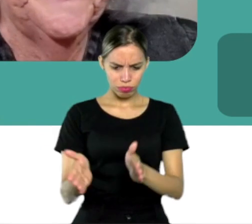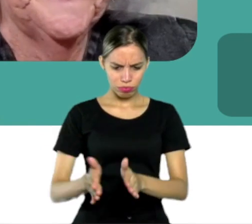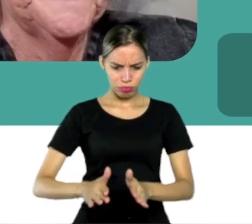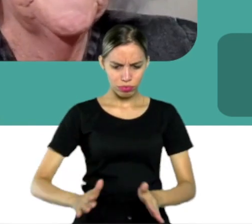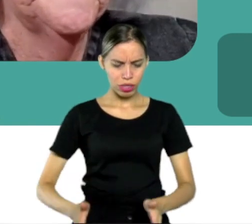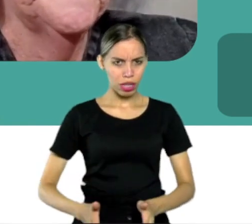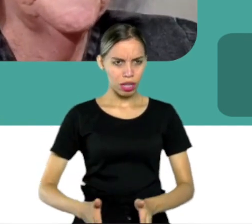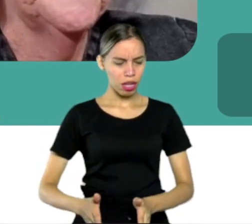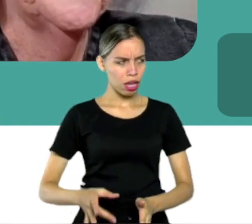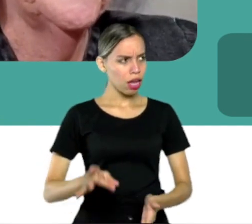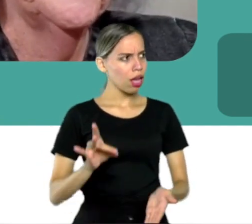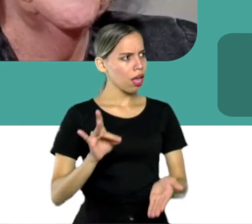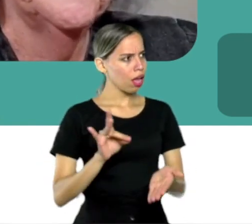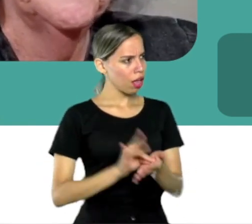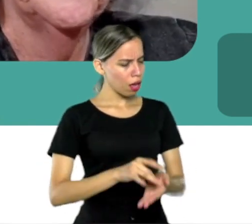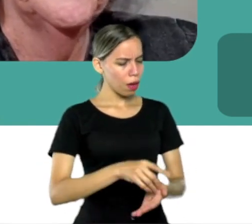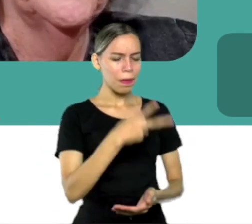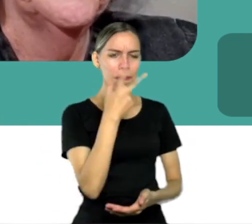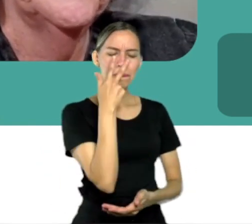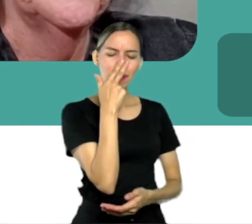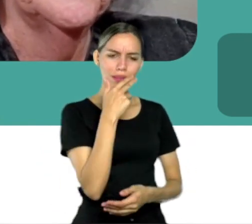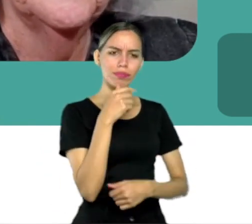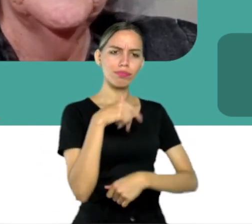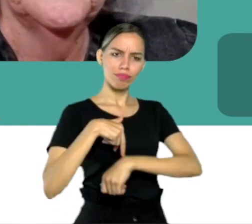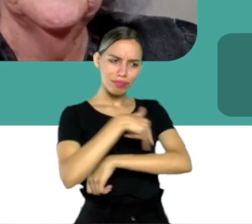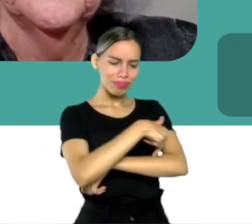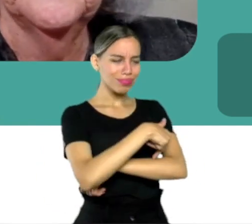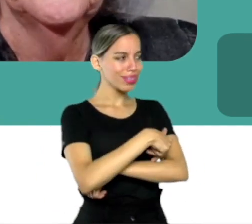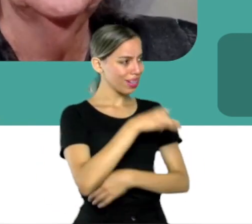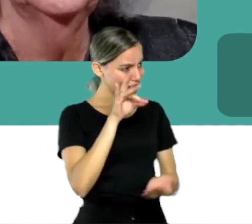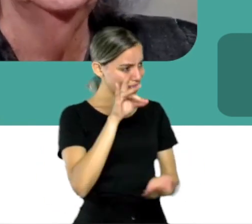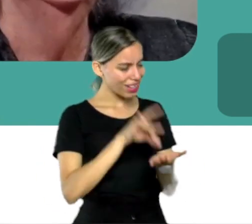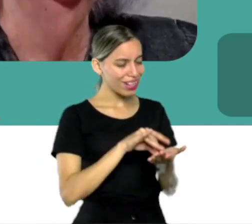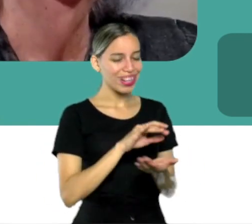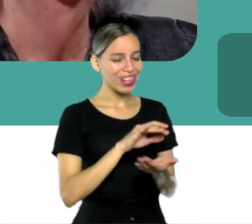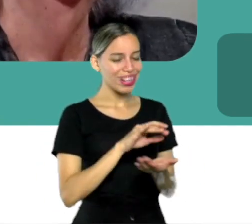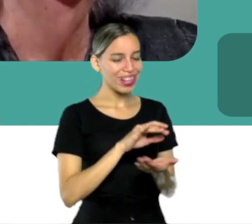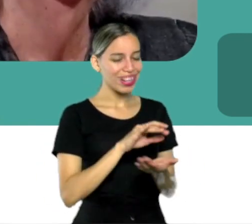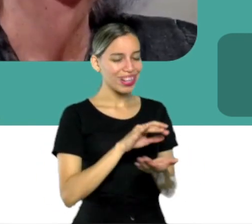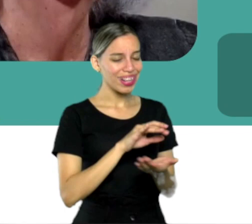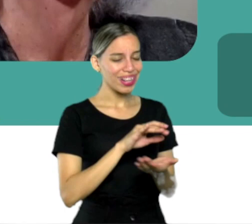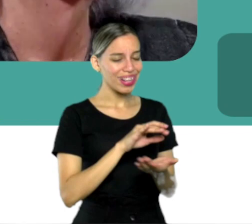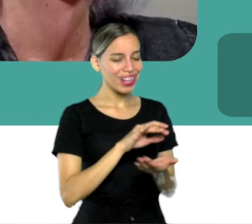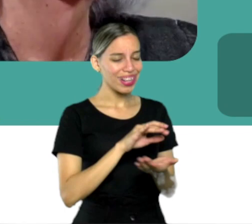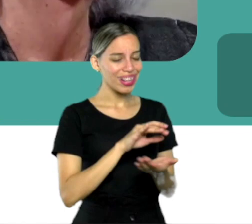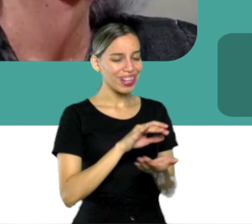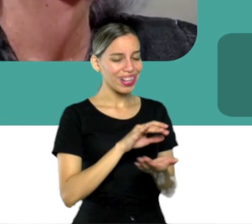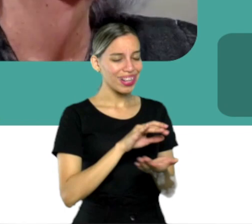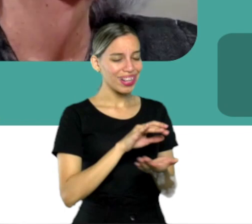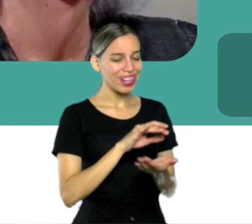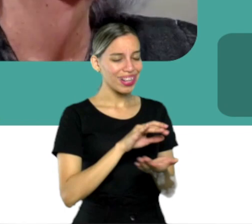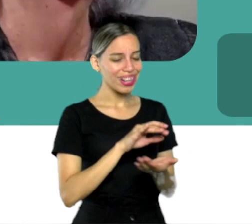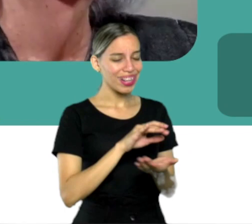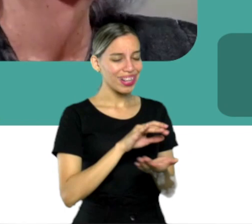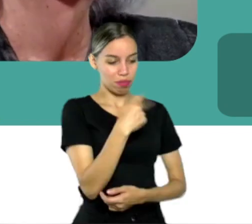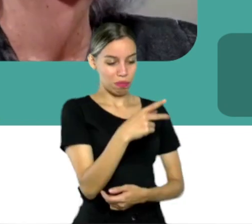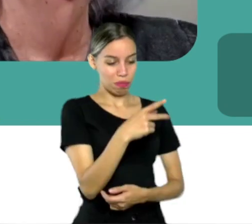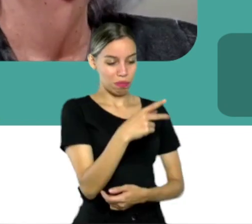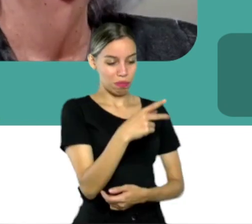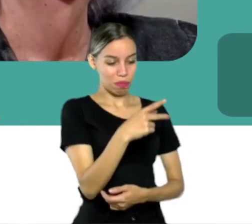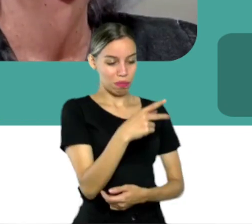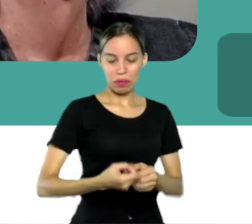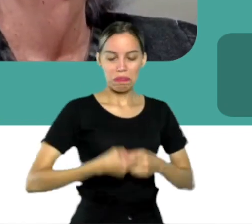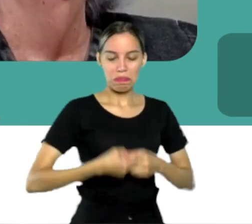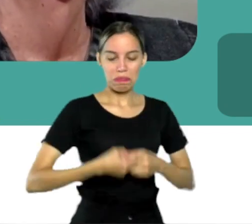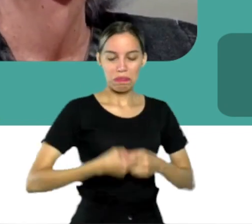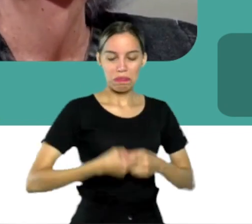Líria, você relatou aí do seu primeiro, né, que você identifica como primeiro poema, mas para o seu primeiro livro,